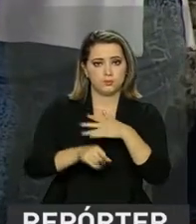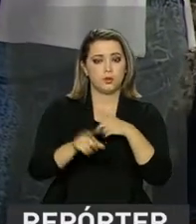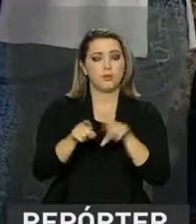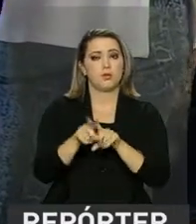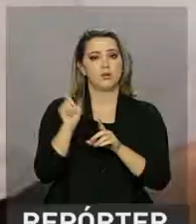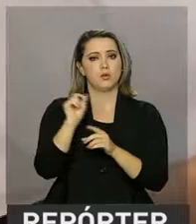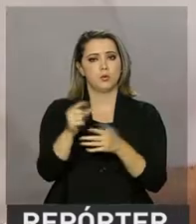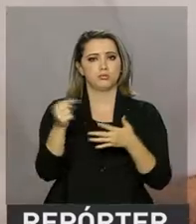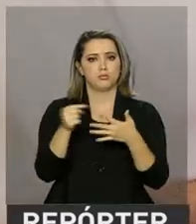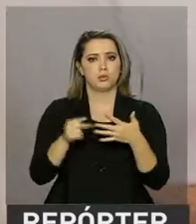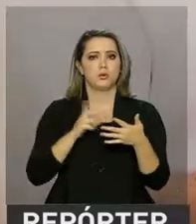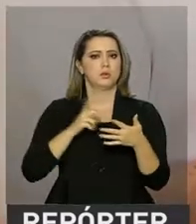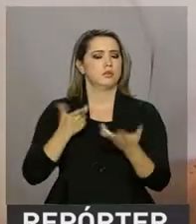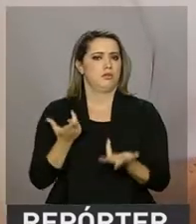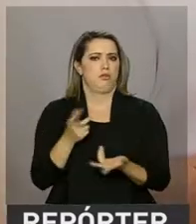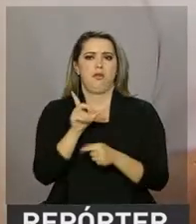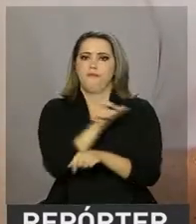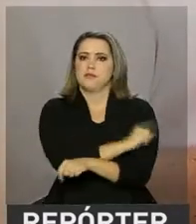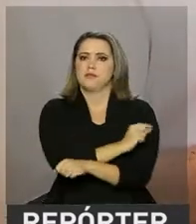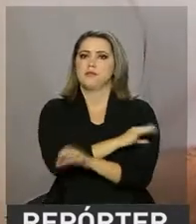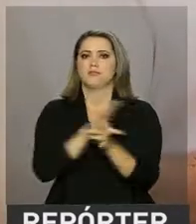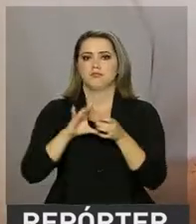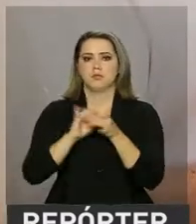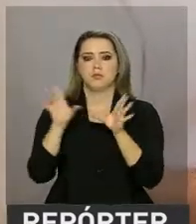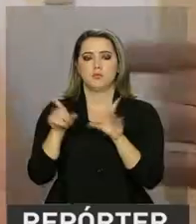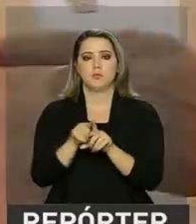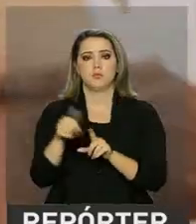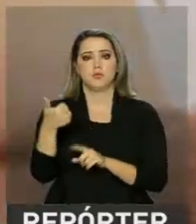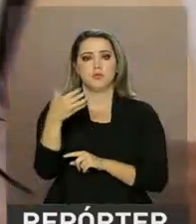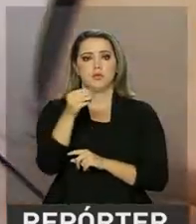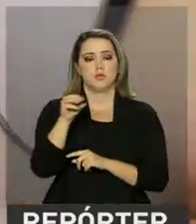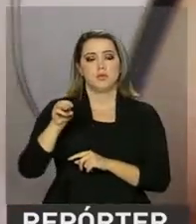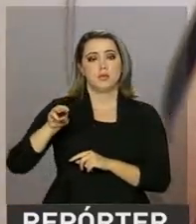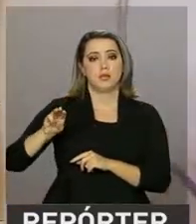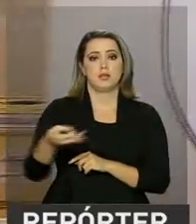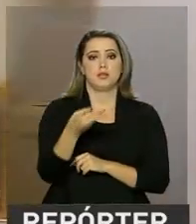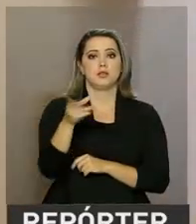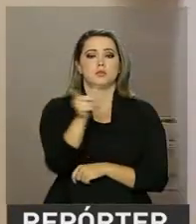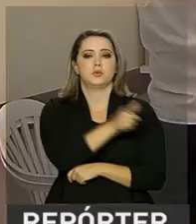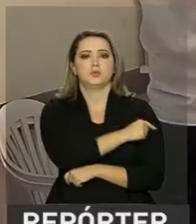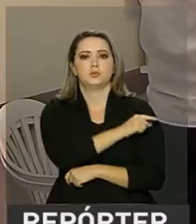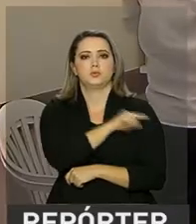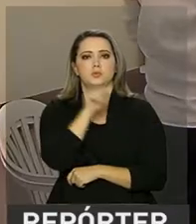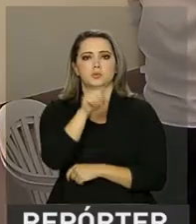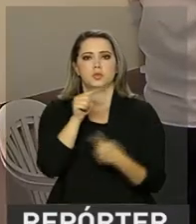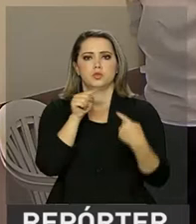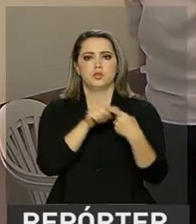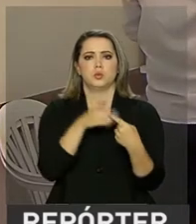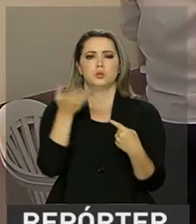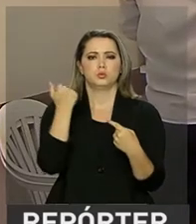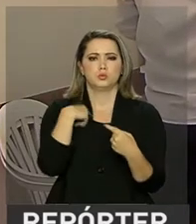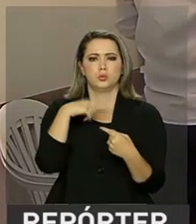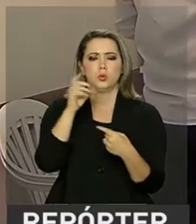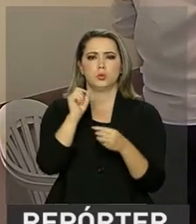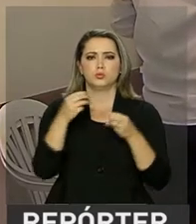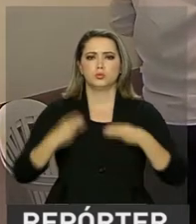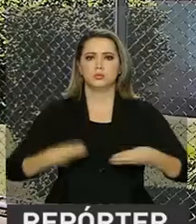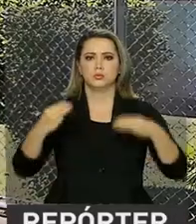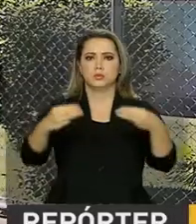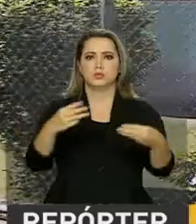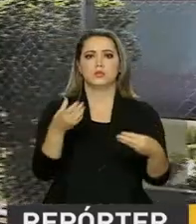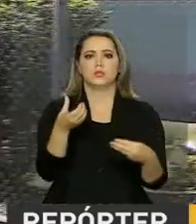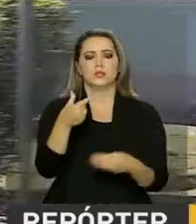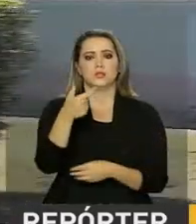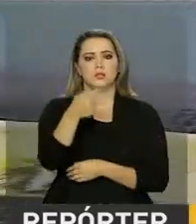vale enquanto durarem os estoques são 10 milhões de doses de acordo com o último levantamento do ministério da saúde